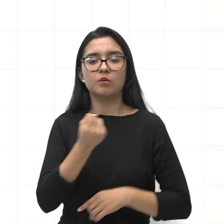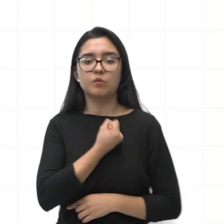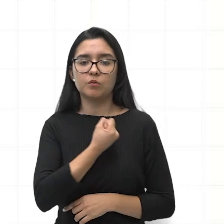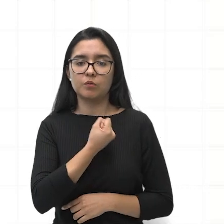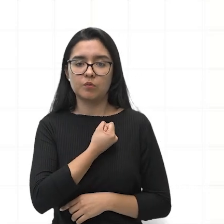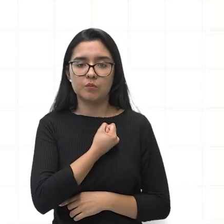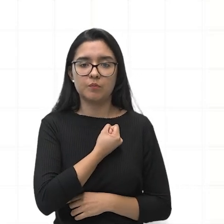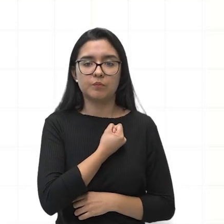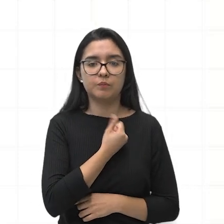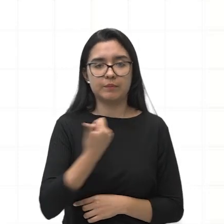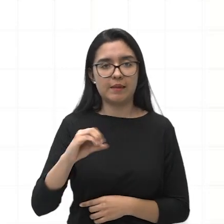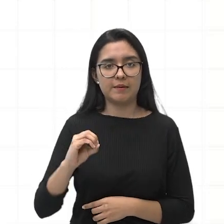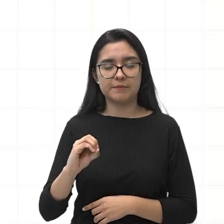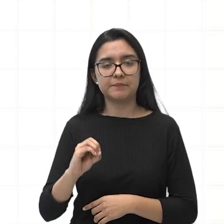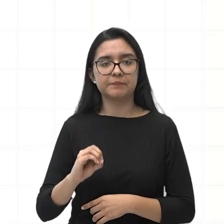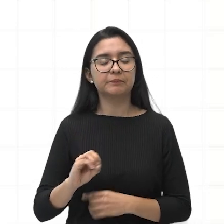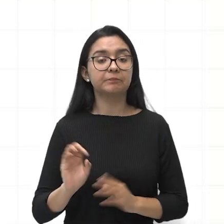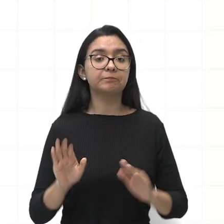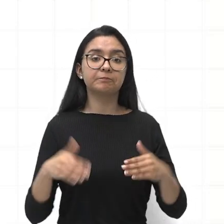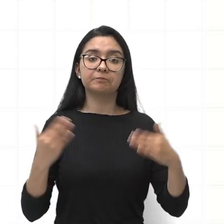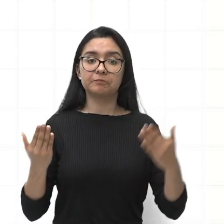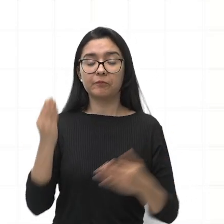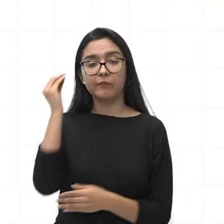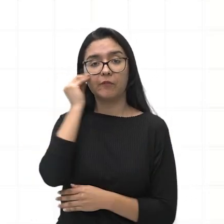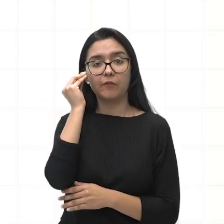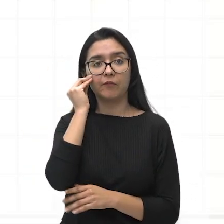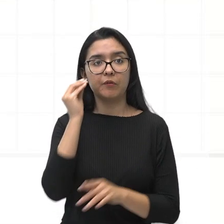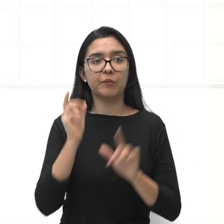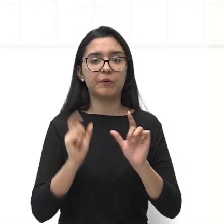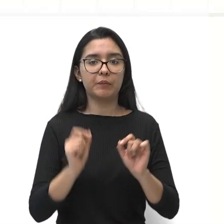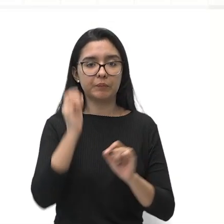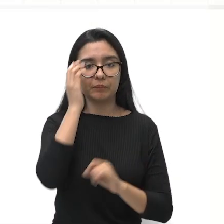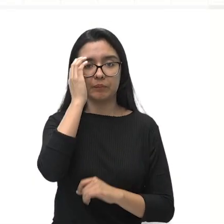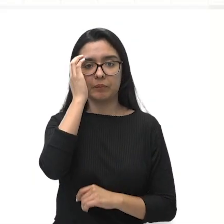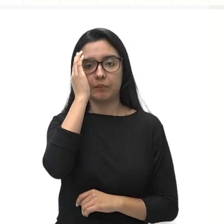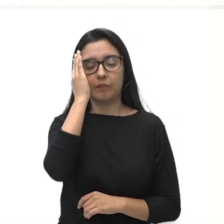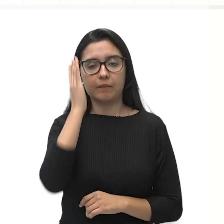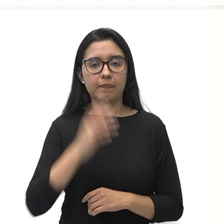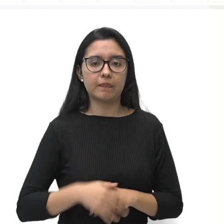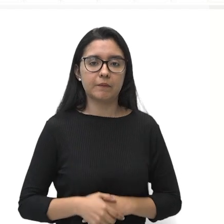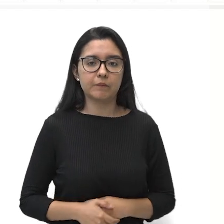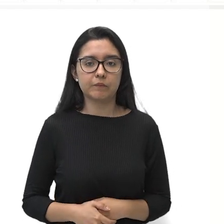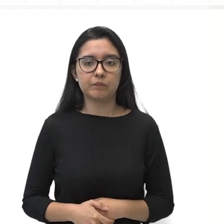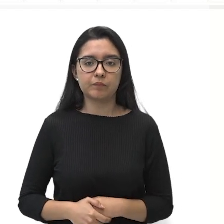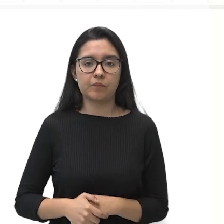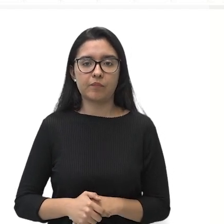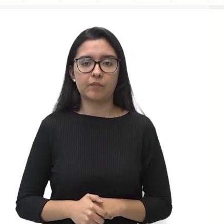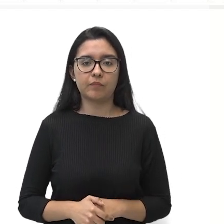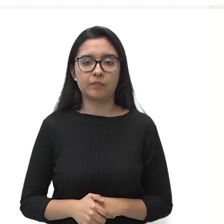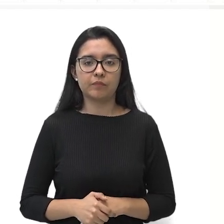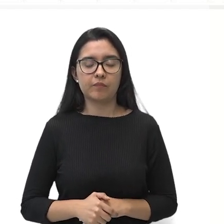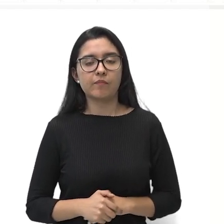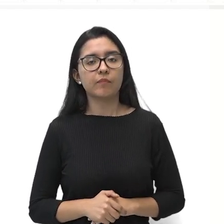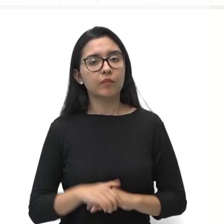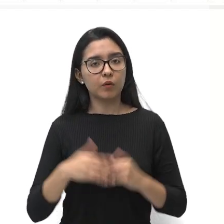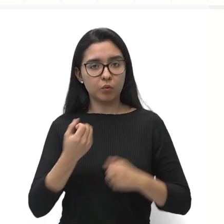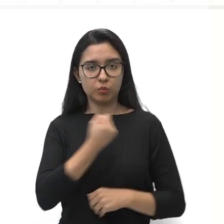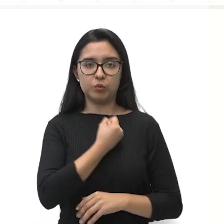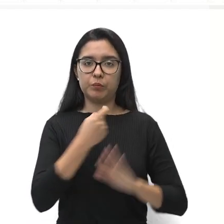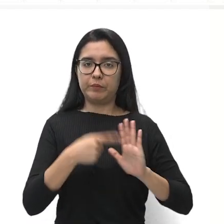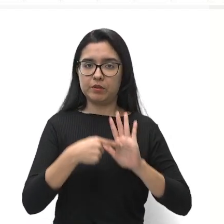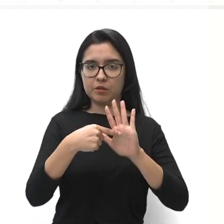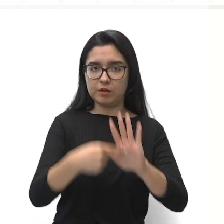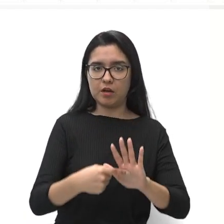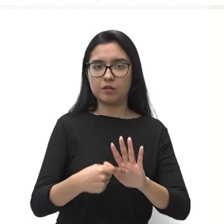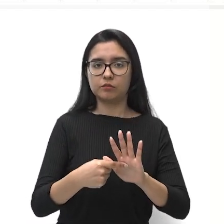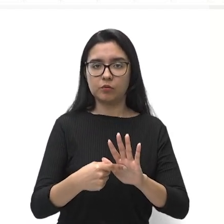decimal, por exemplo. Então vejamos aqui. Nós temos, o número foi dado em forma de porcentagem. Então se